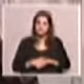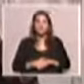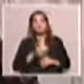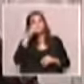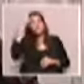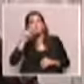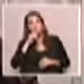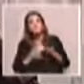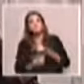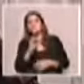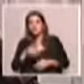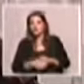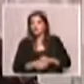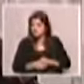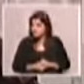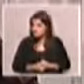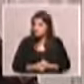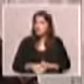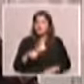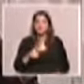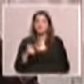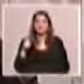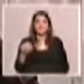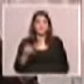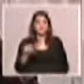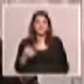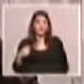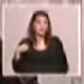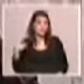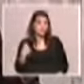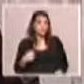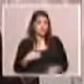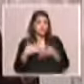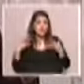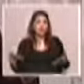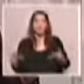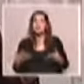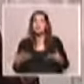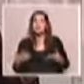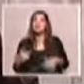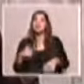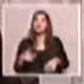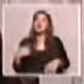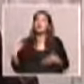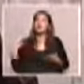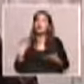ainda produzir. E essa é efetivamente, no caso, a minha maior preocupação, que é termos